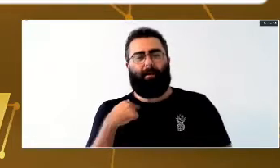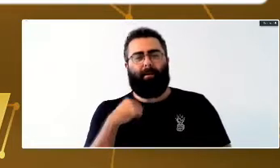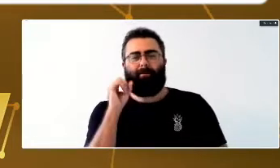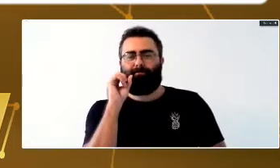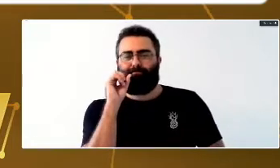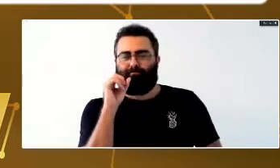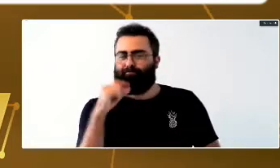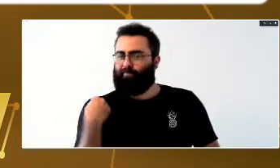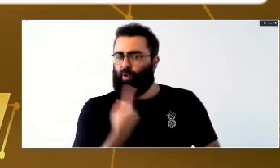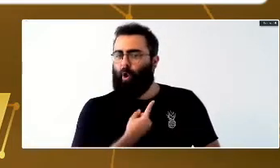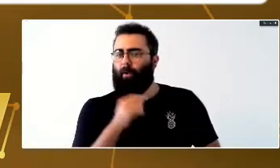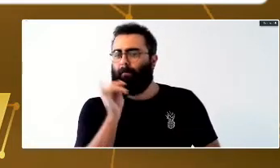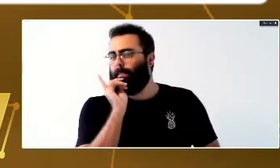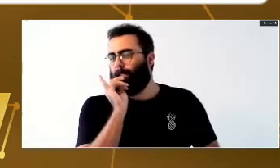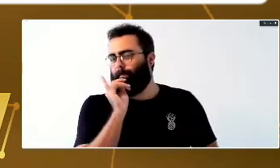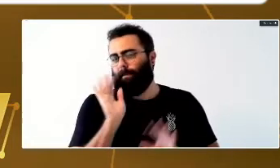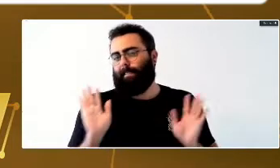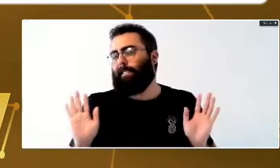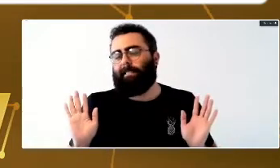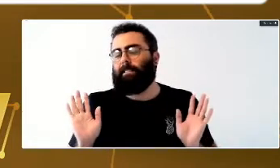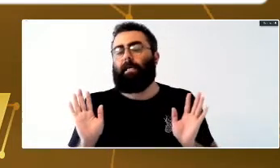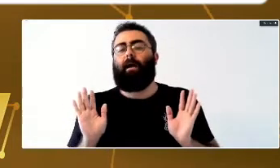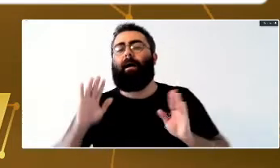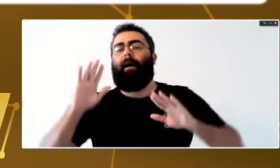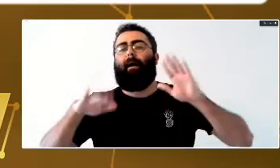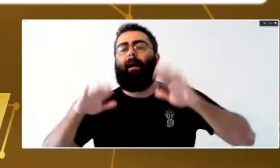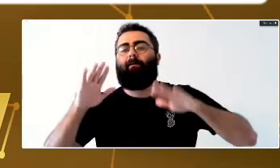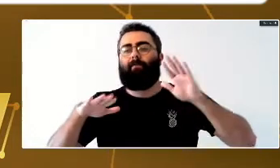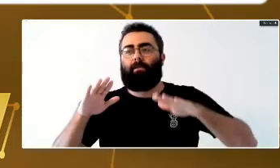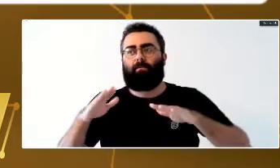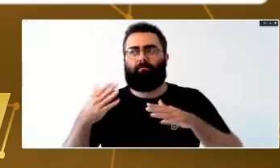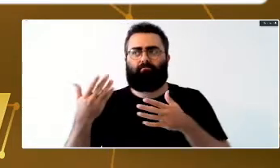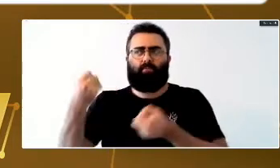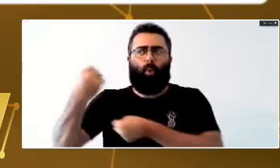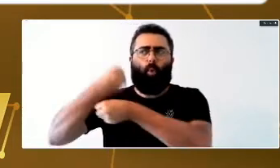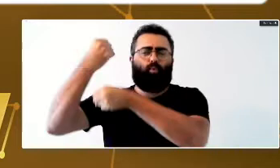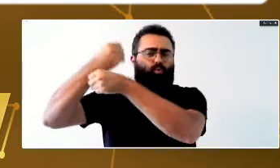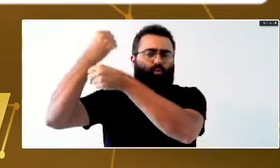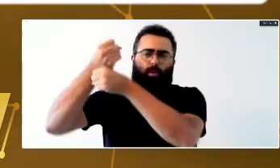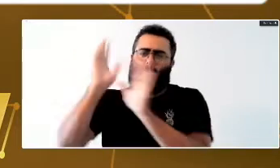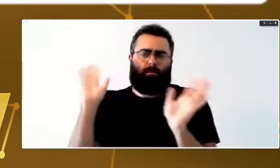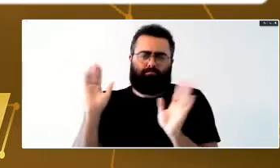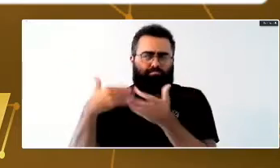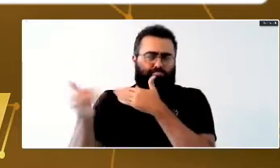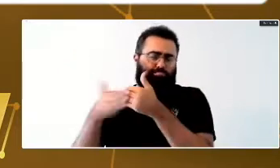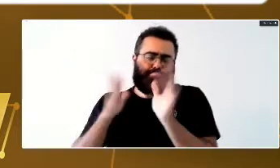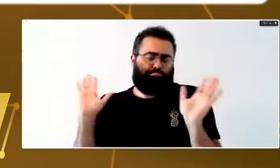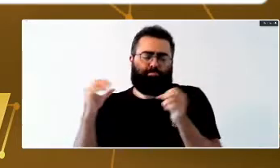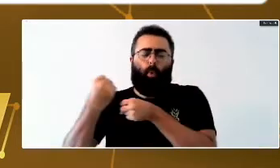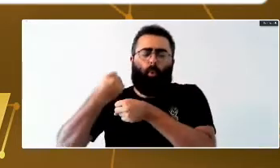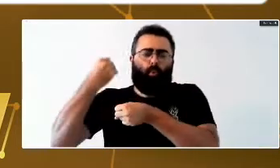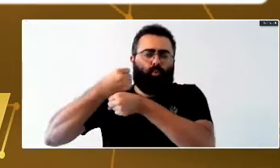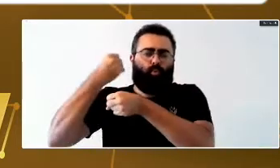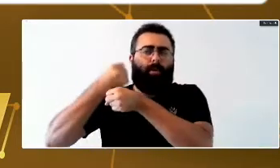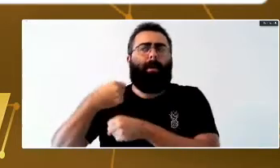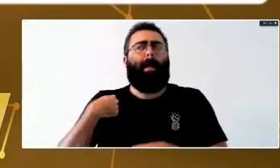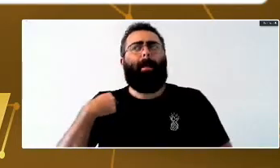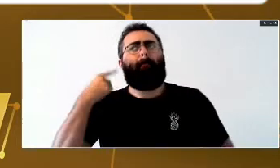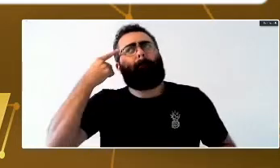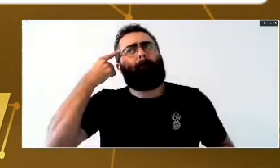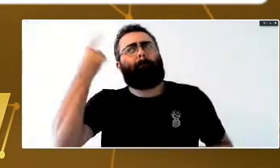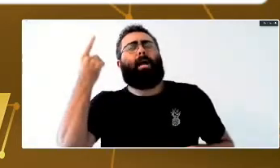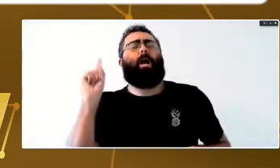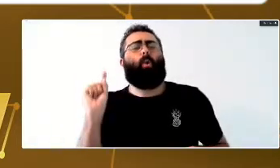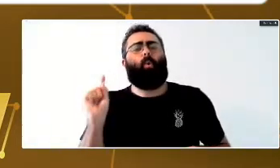um evento com um empreendimento qualquer é que a primeira pergunta que surge para a gente